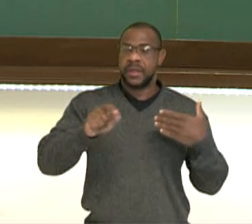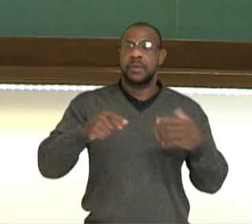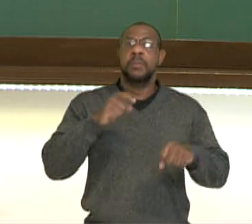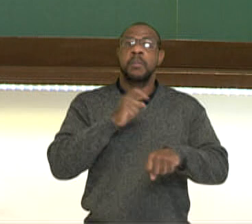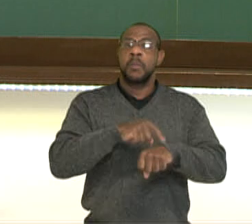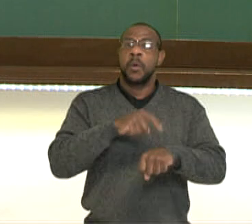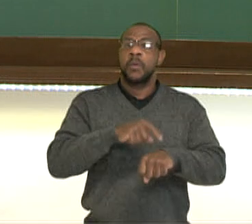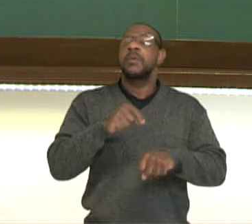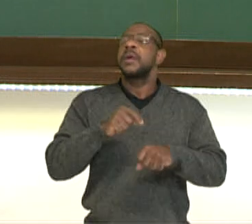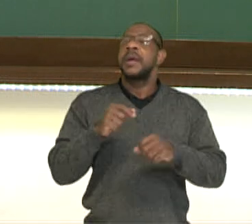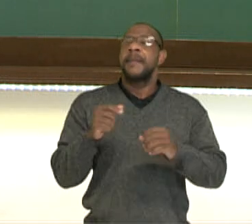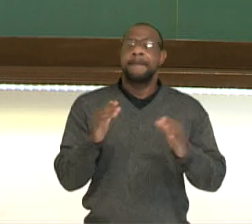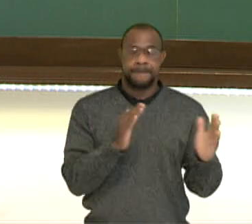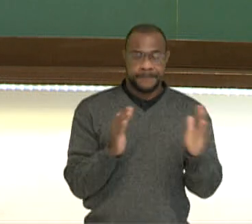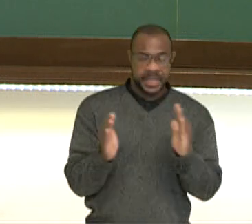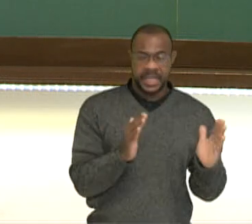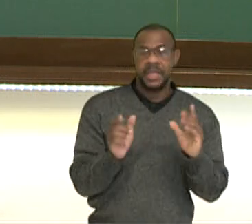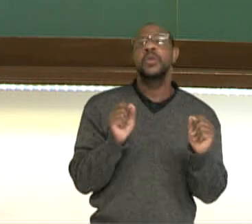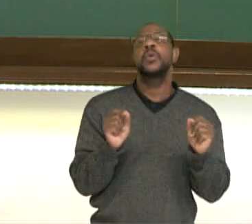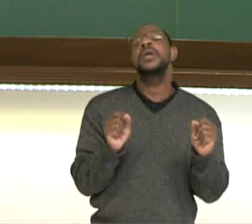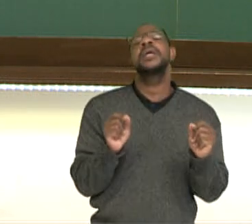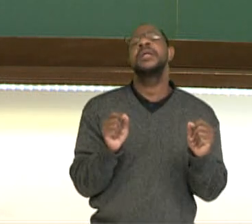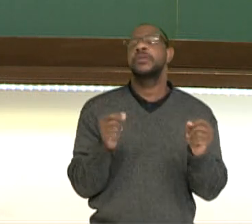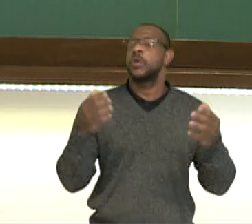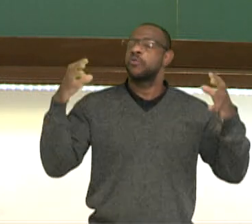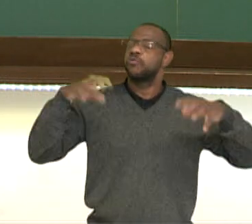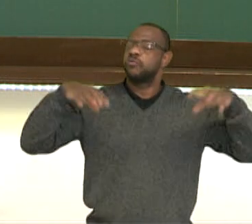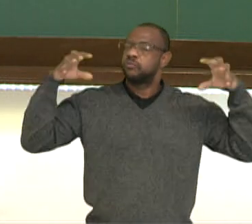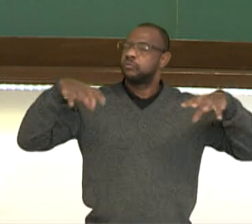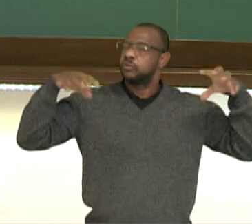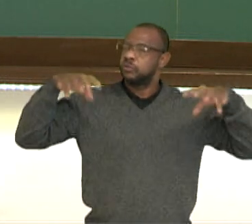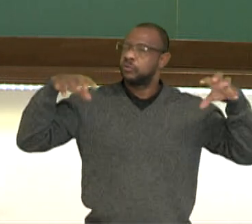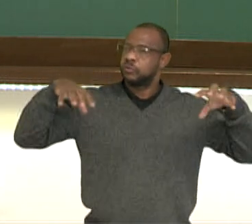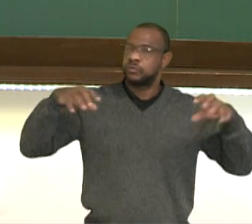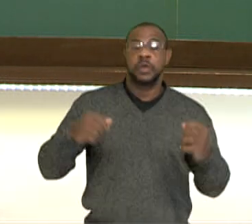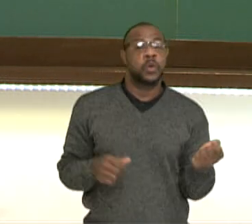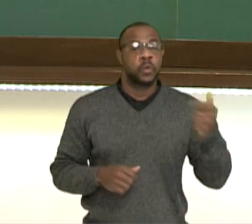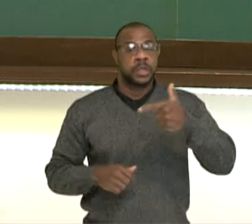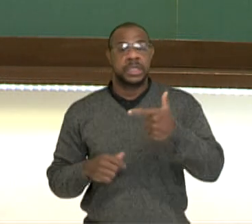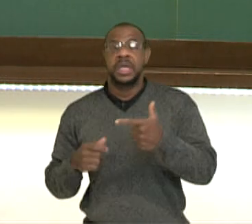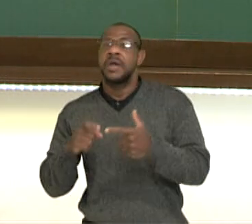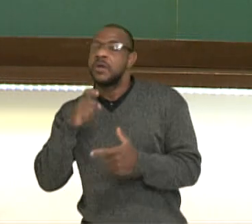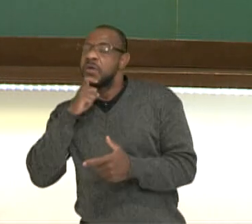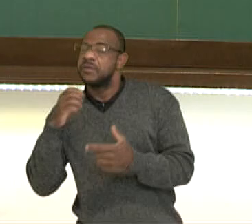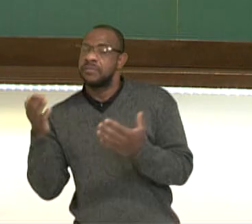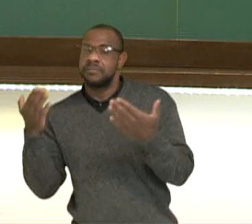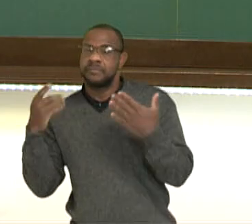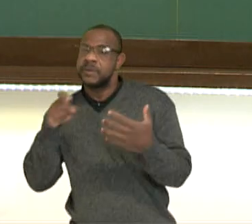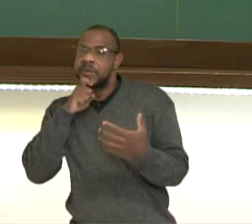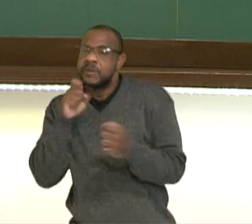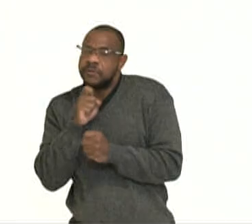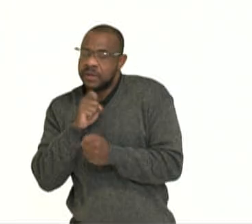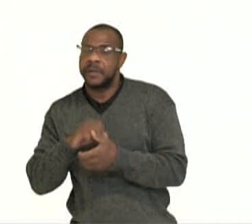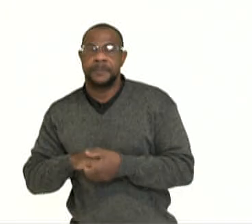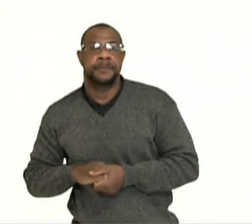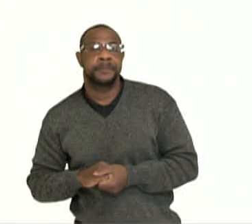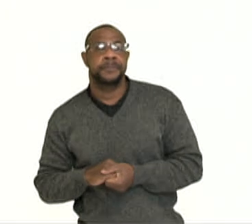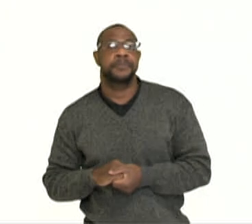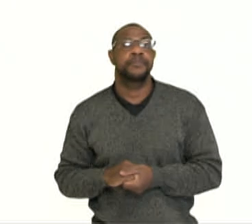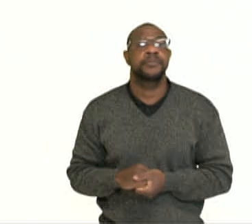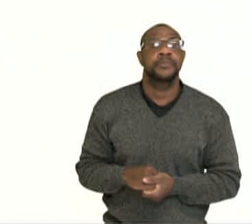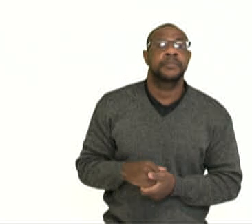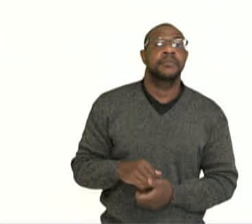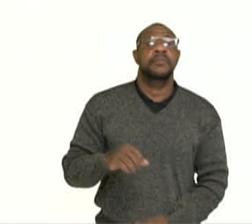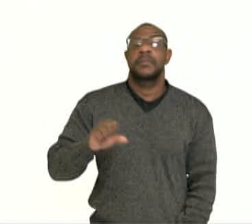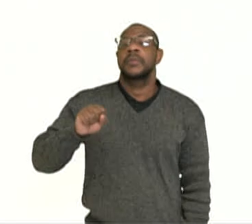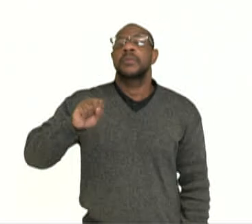com maiores incidências de chuvas, quando comparados ao inverno. E ainda na porção sul da Europa, quando a gente vai falar